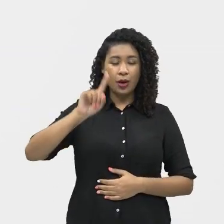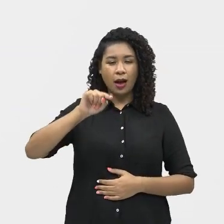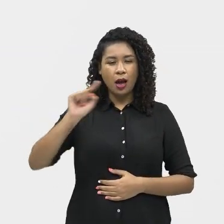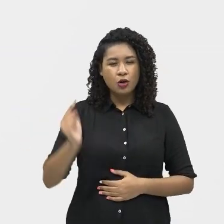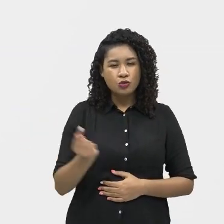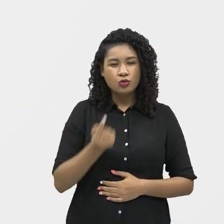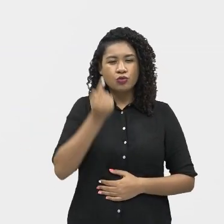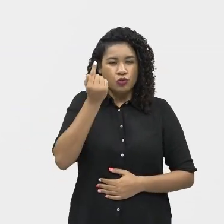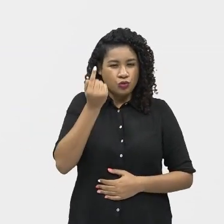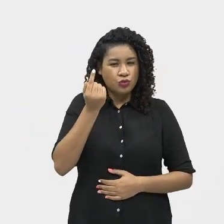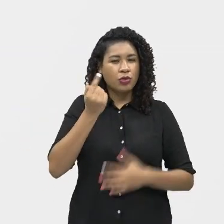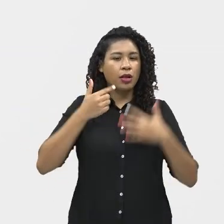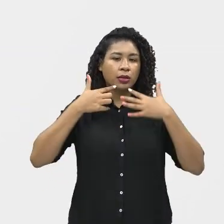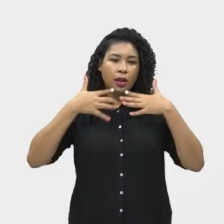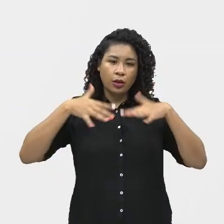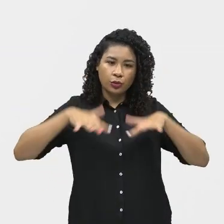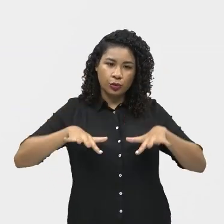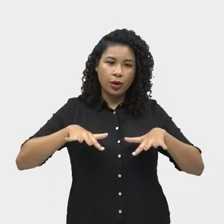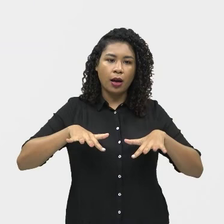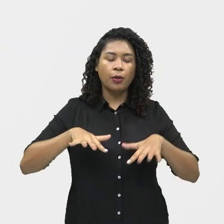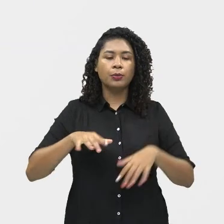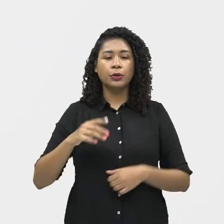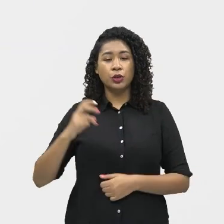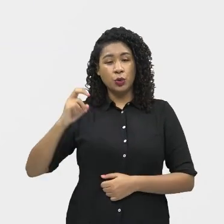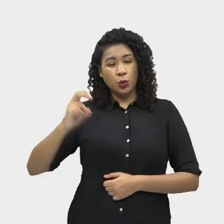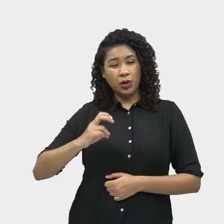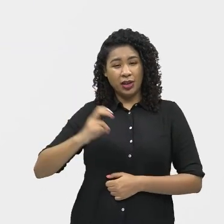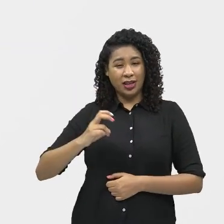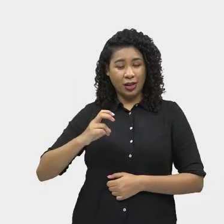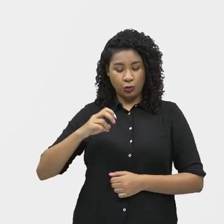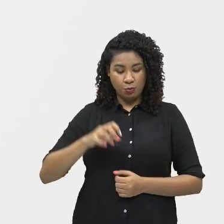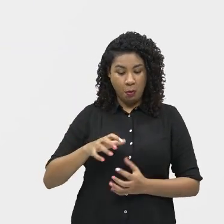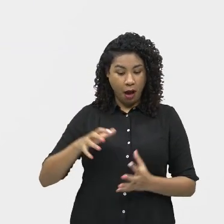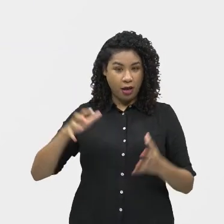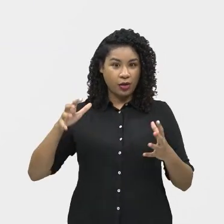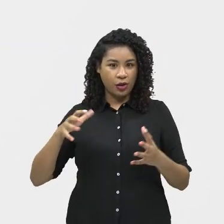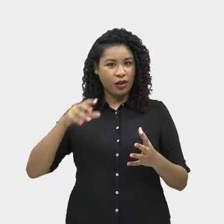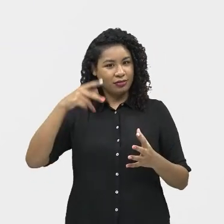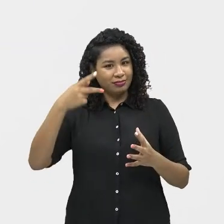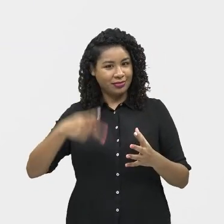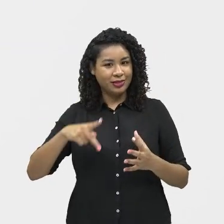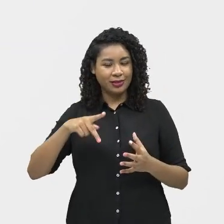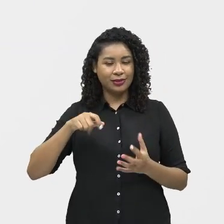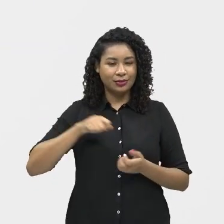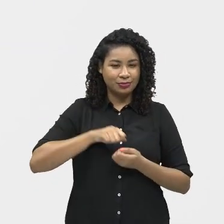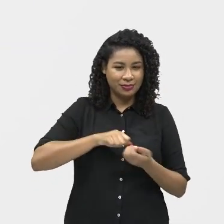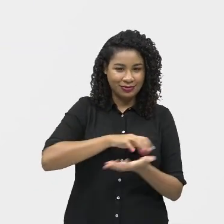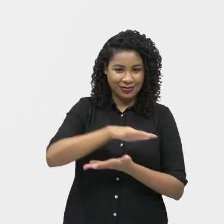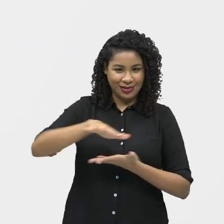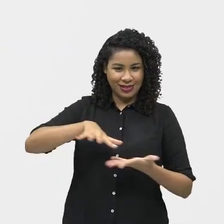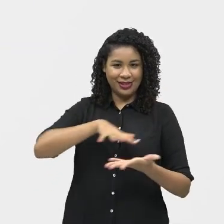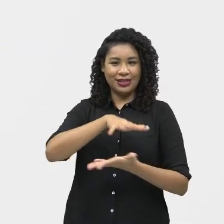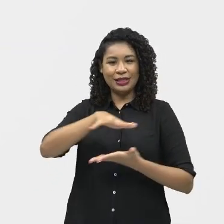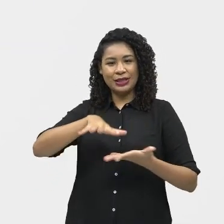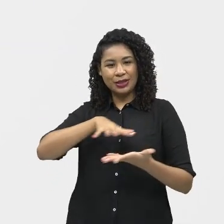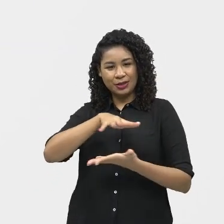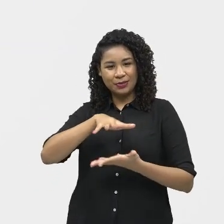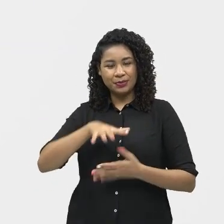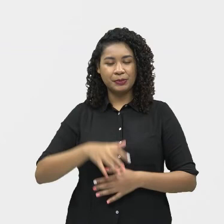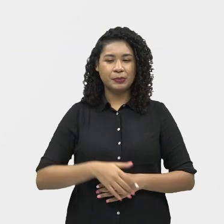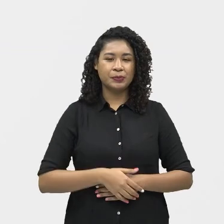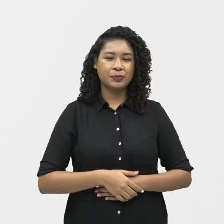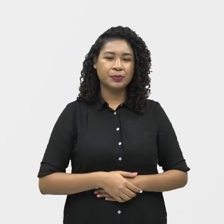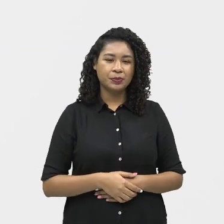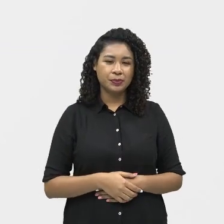Terra e o quinto maior do Sistema Solar. É o maior satélite natural de um planeta no Sistema Solar em relação